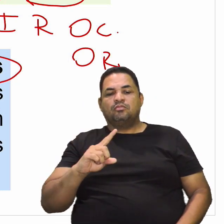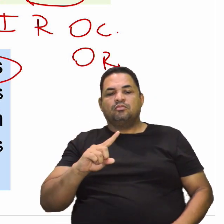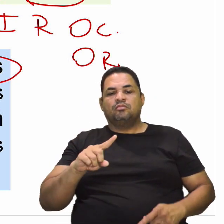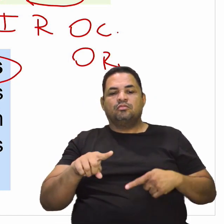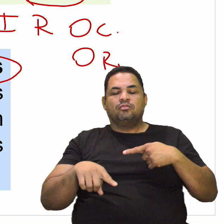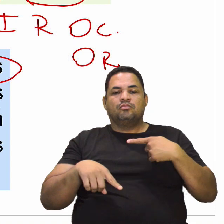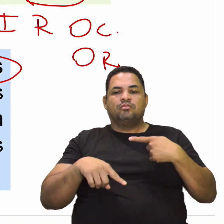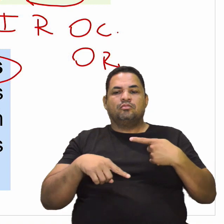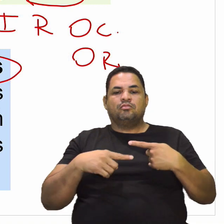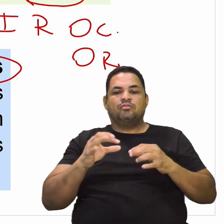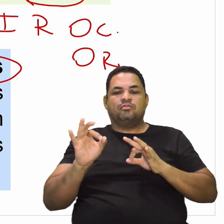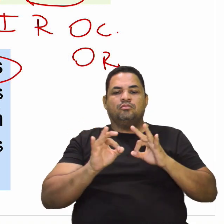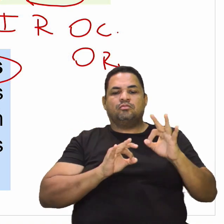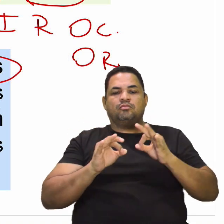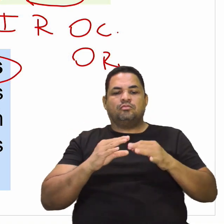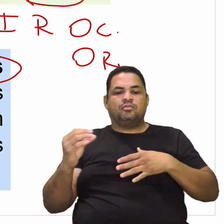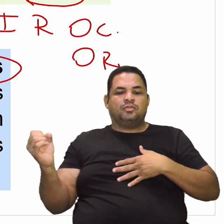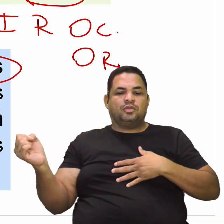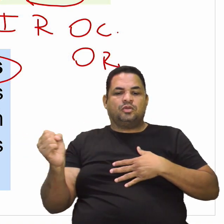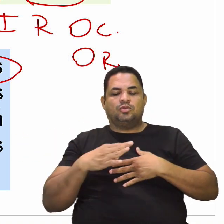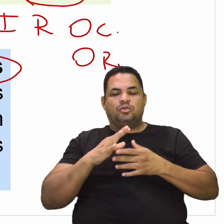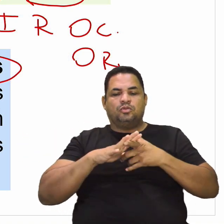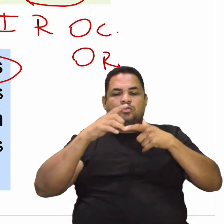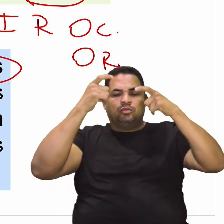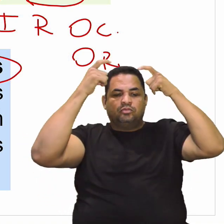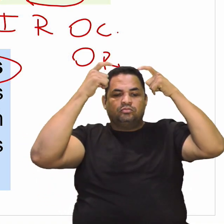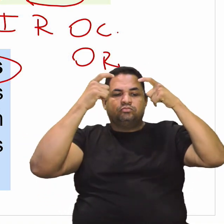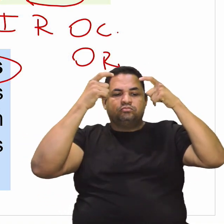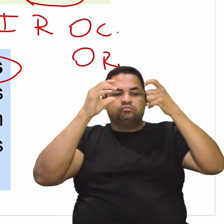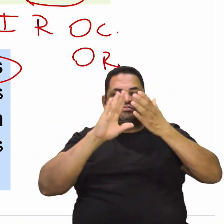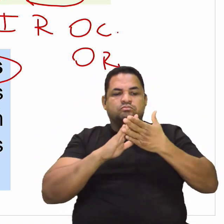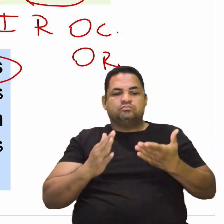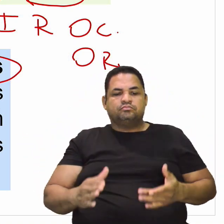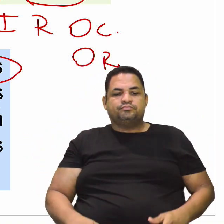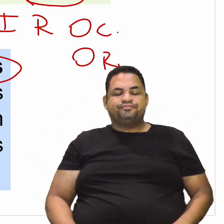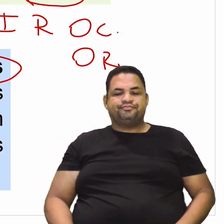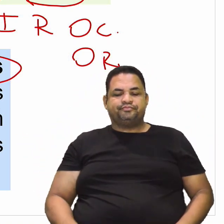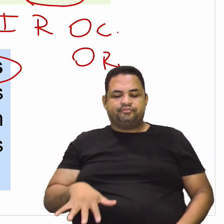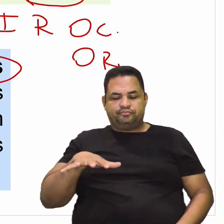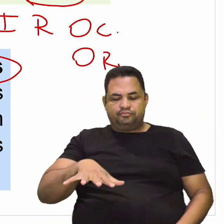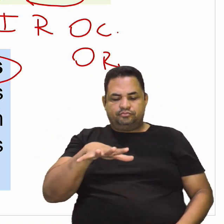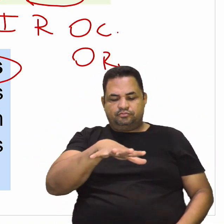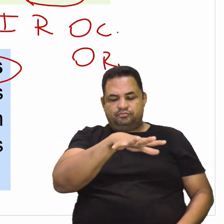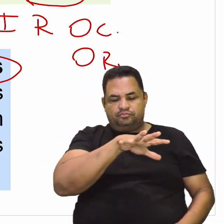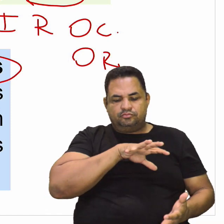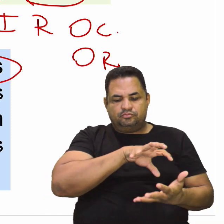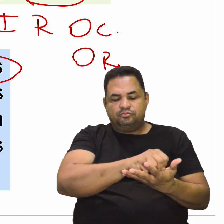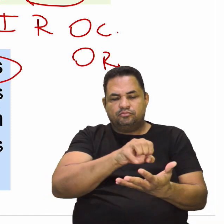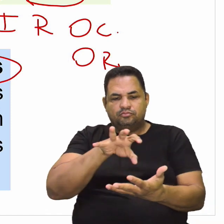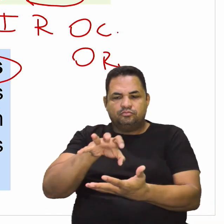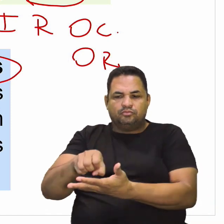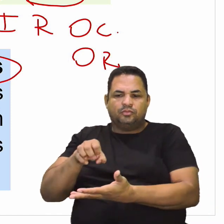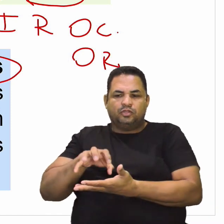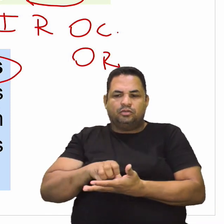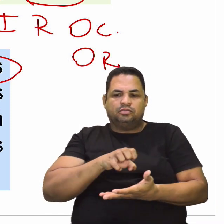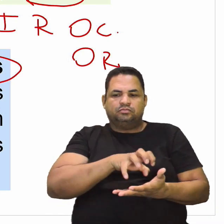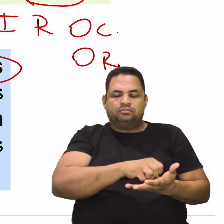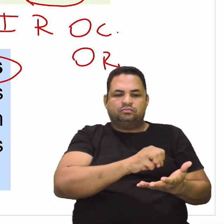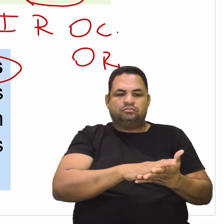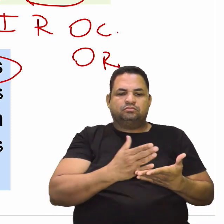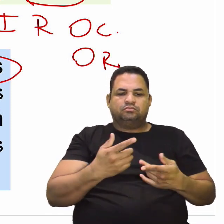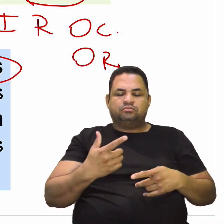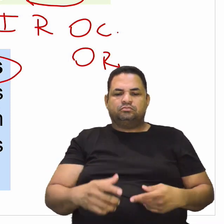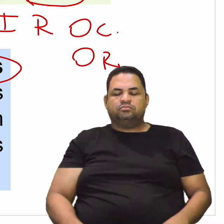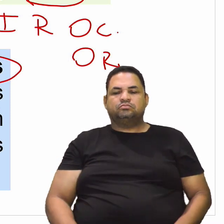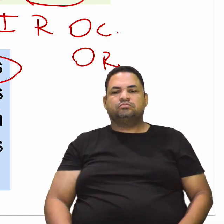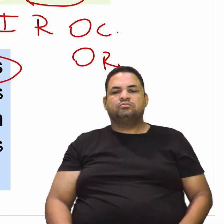haviam organizado novos reinos. Isso naqueles territórios que foram ocupados por